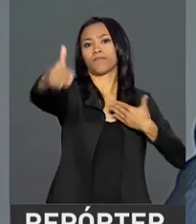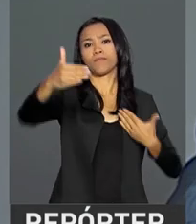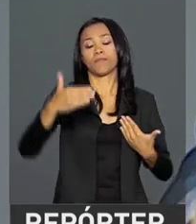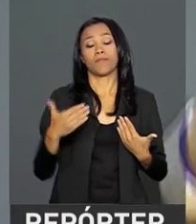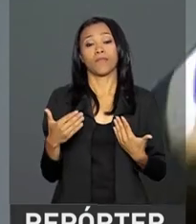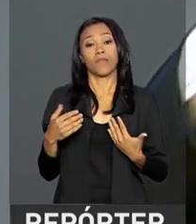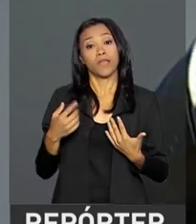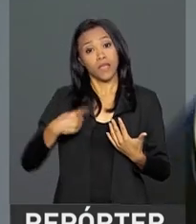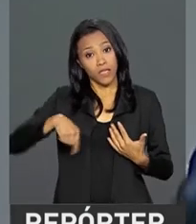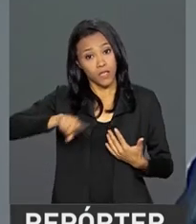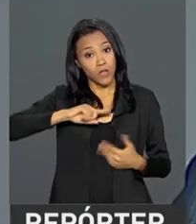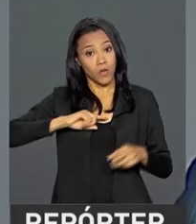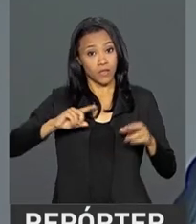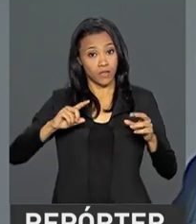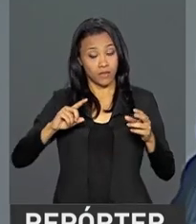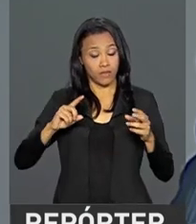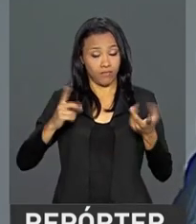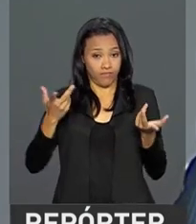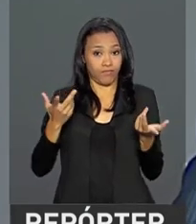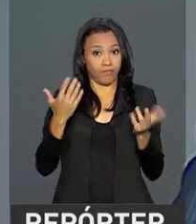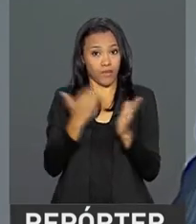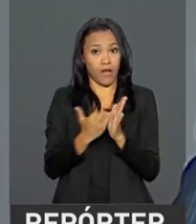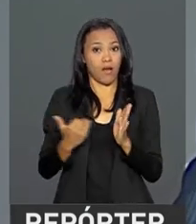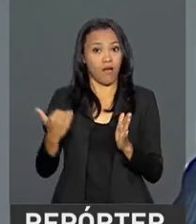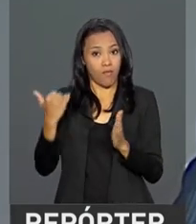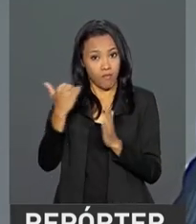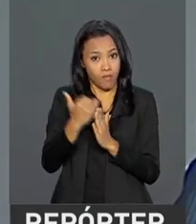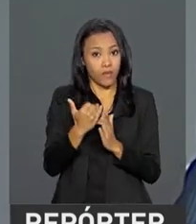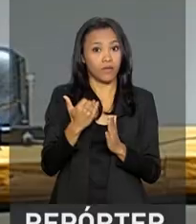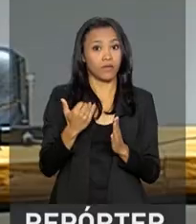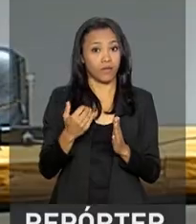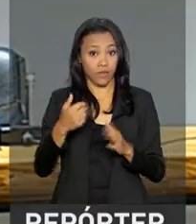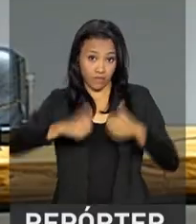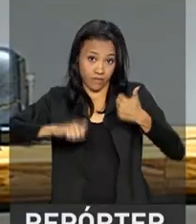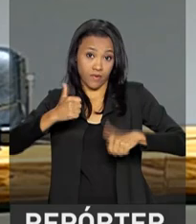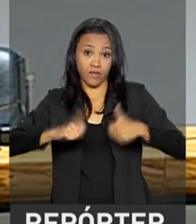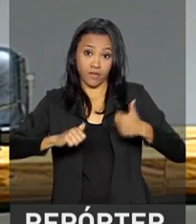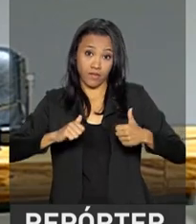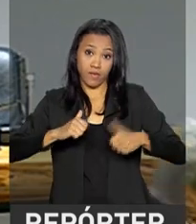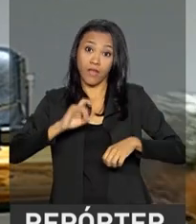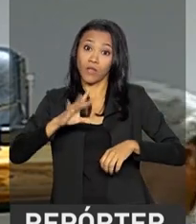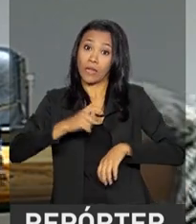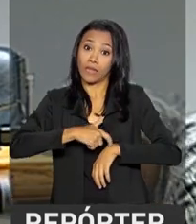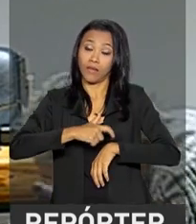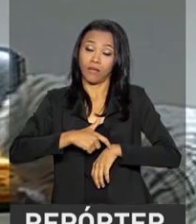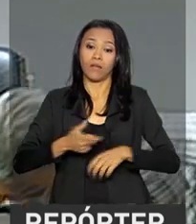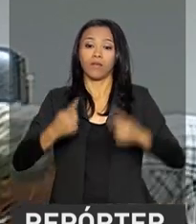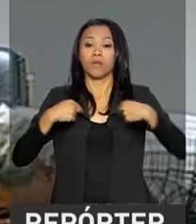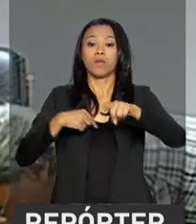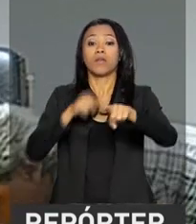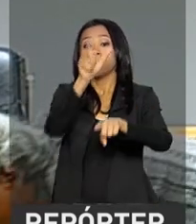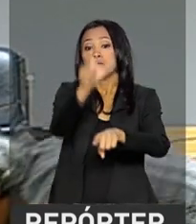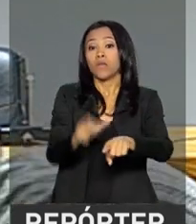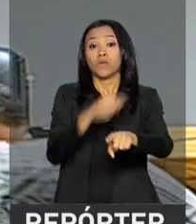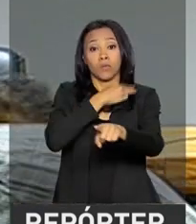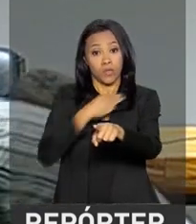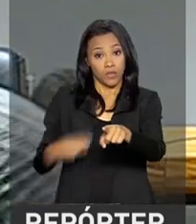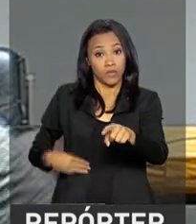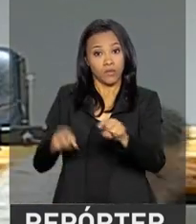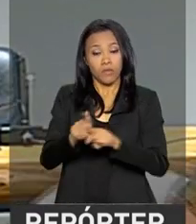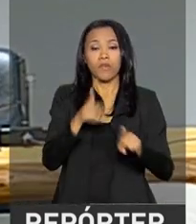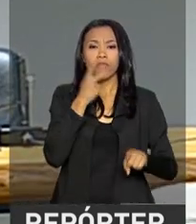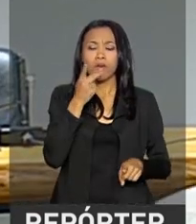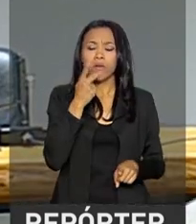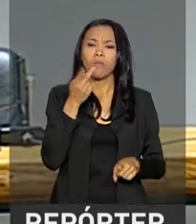perspectiva de aumento de rating é uma questão de tempo meirelles também falou do papel do congresso para aprovar medidas